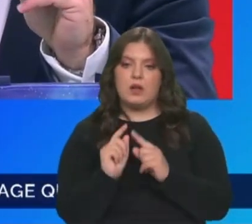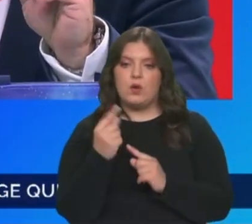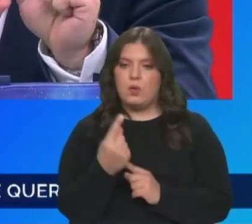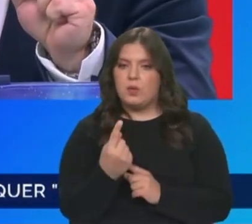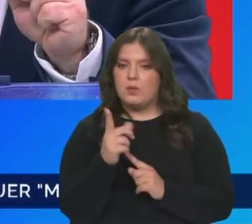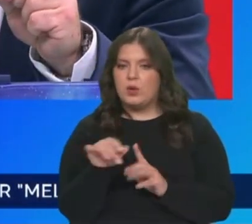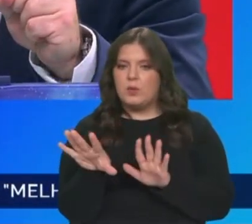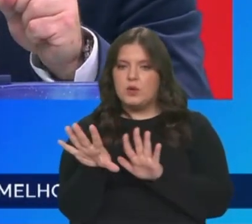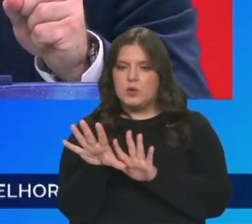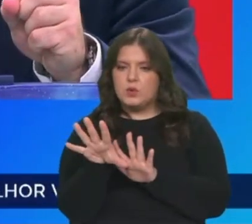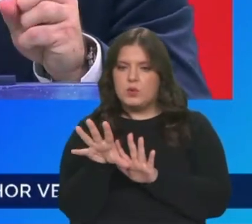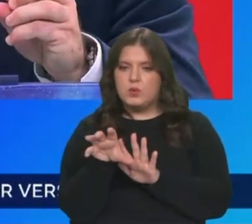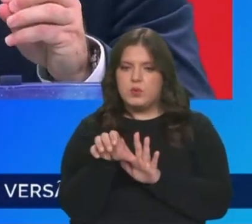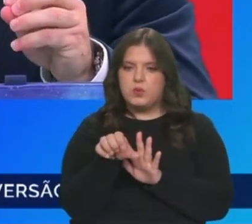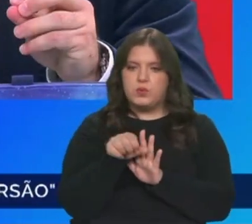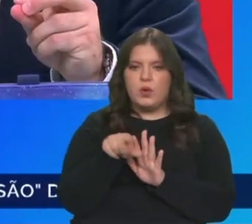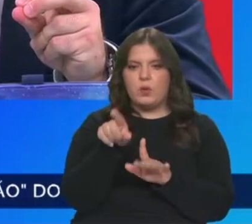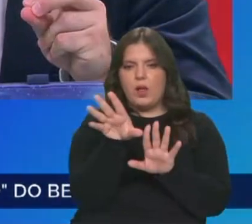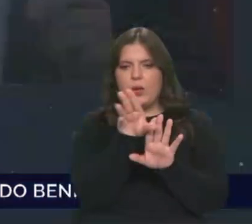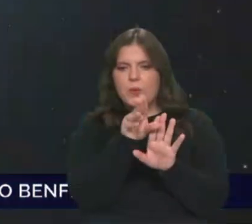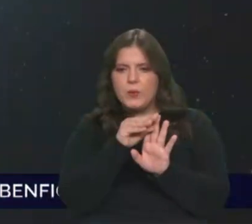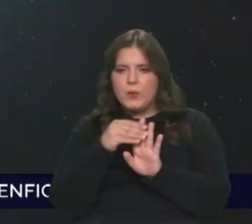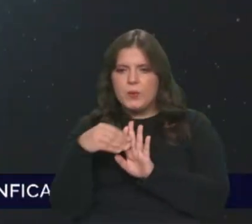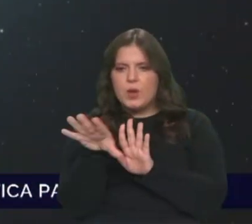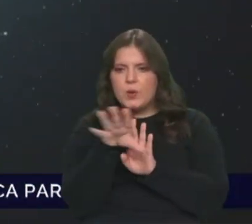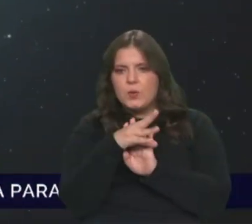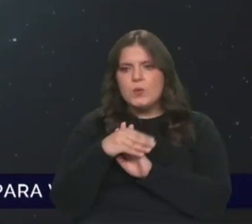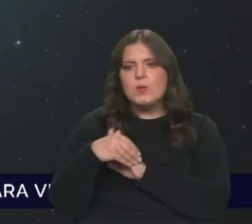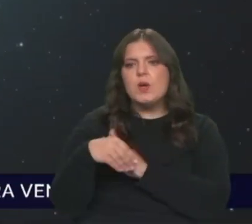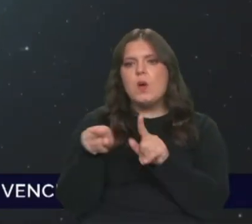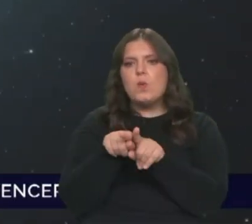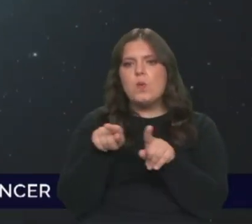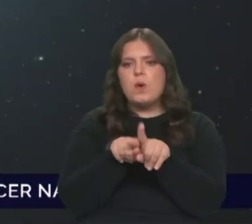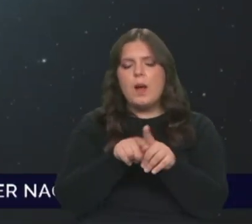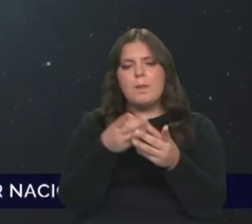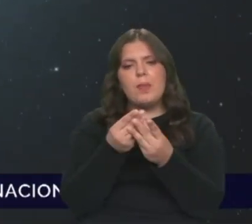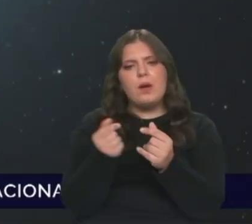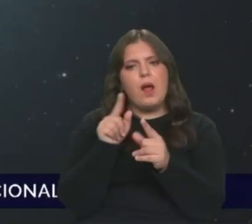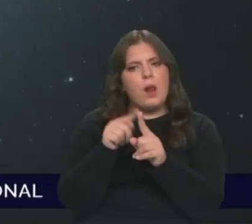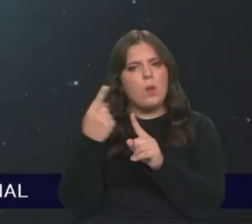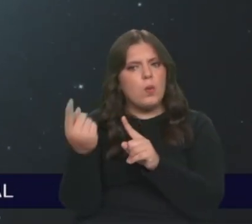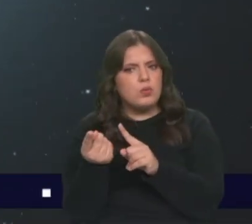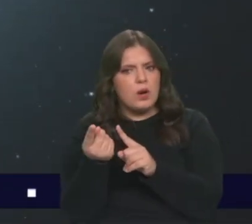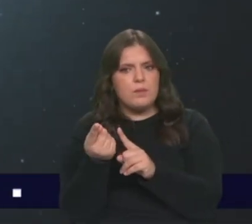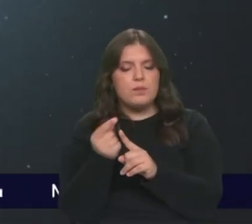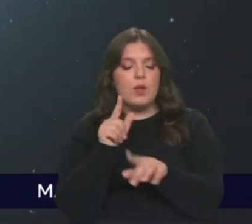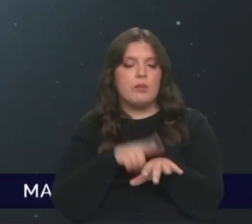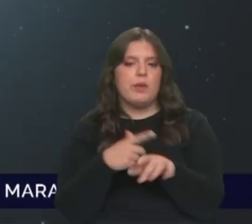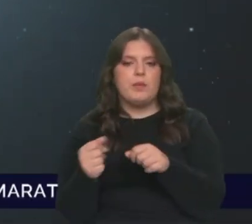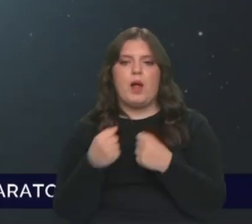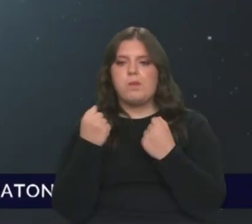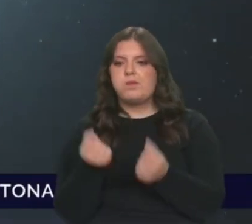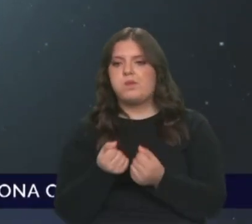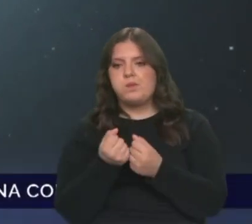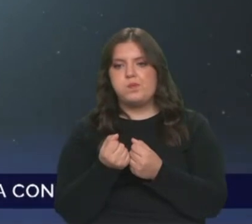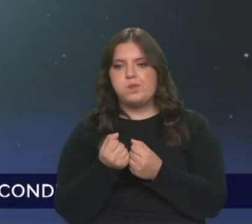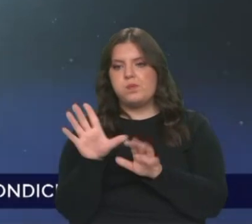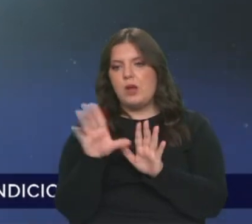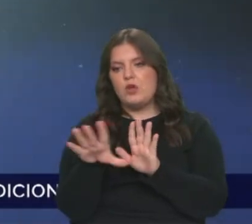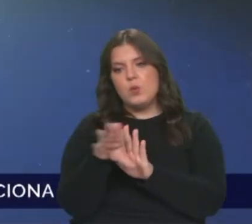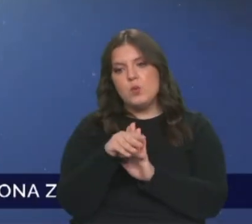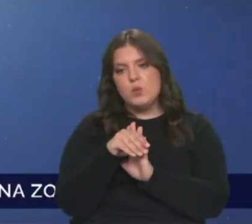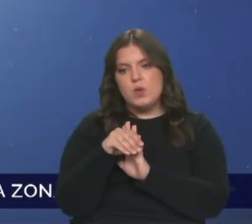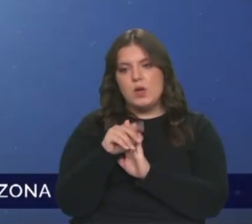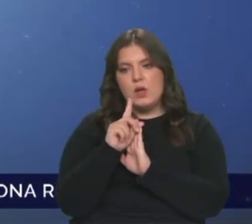começa a chupar muito material, olha como está aqui, começa a comer muito material da vizinha, até que chega uma altura em que não consegue comer mais material